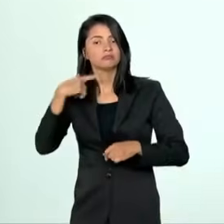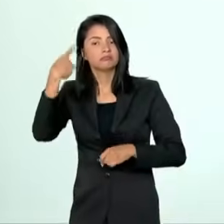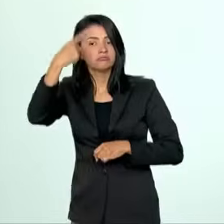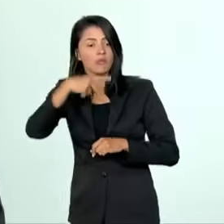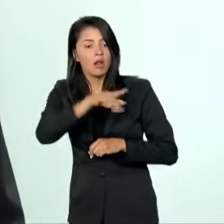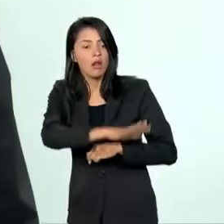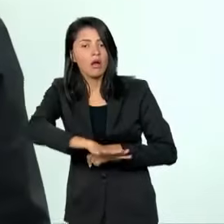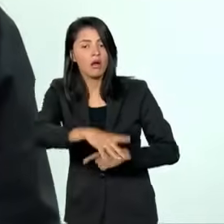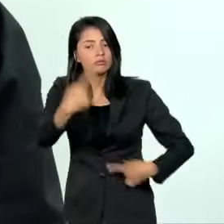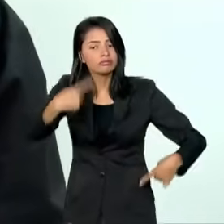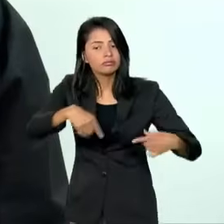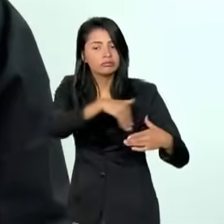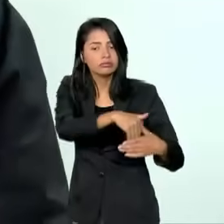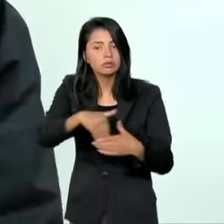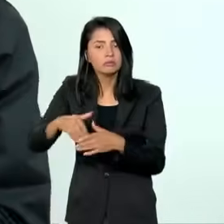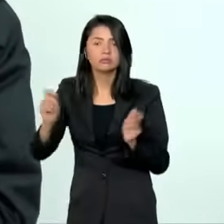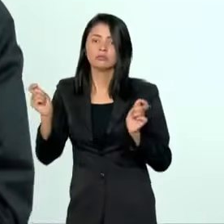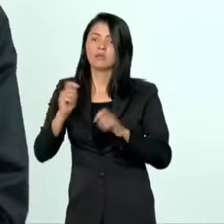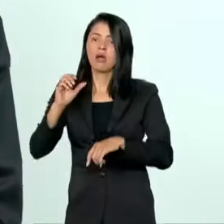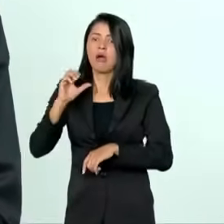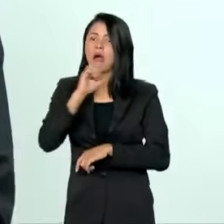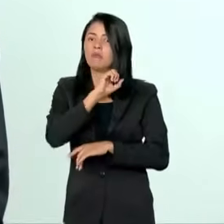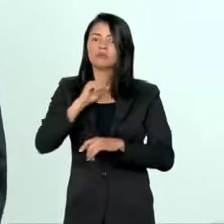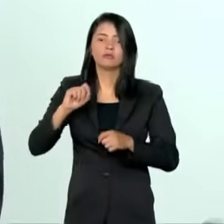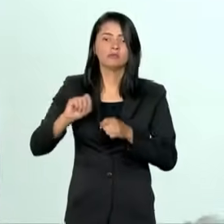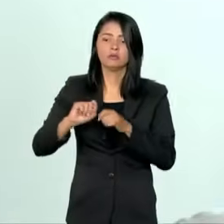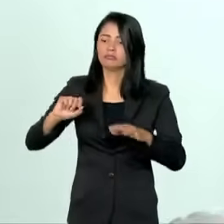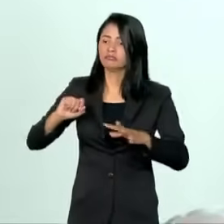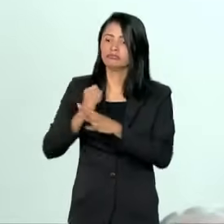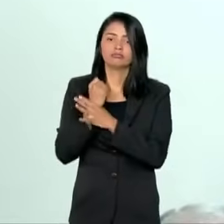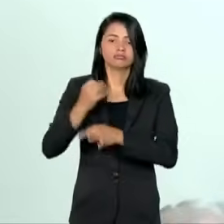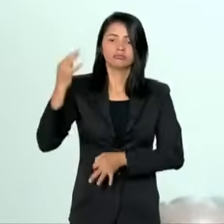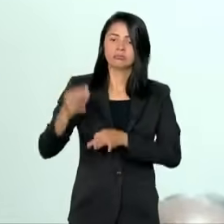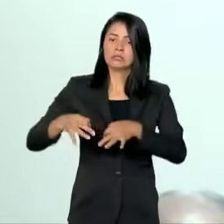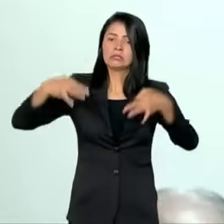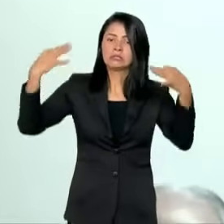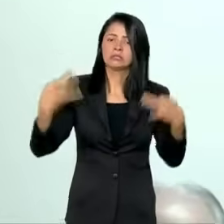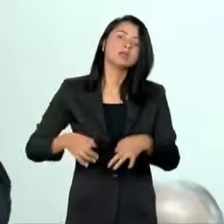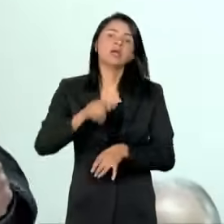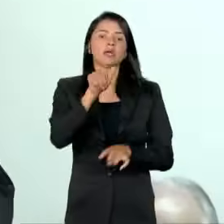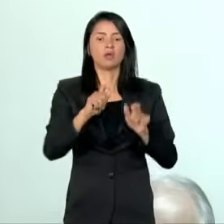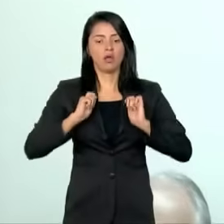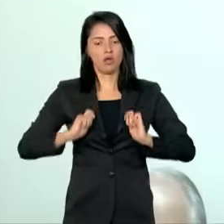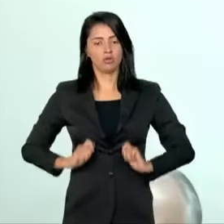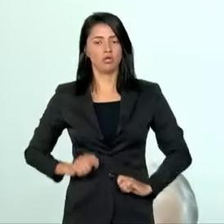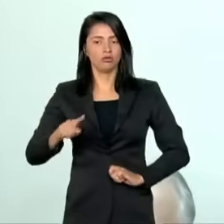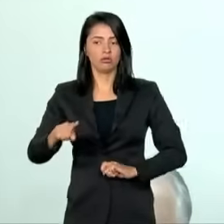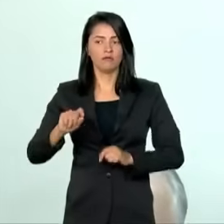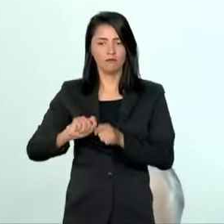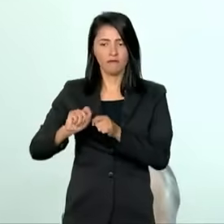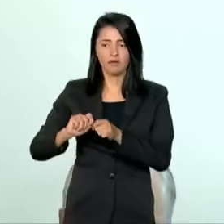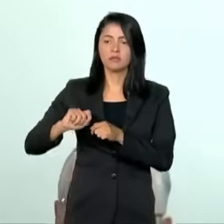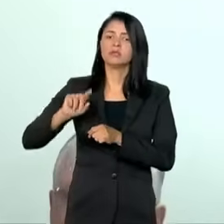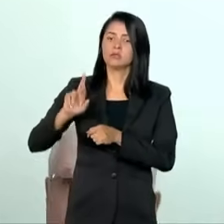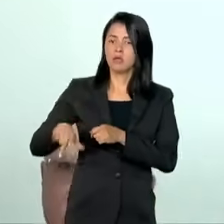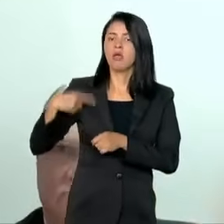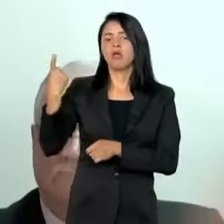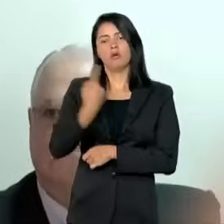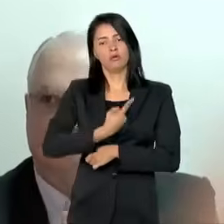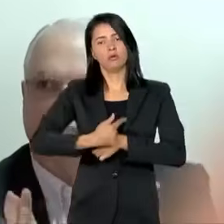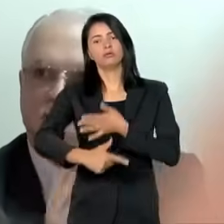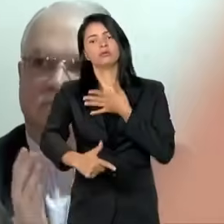poder permitir que isso se faça com a segurança jurídica aos agentes públicos que as executarão. Esse é o nosso